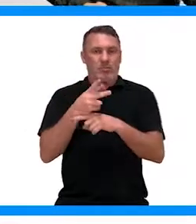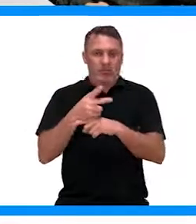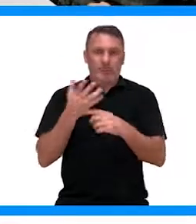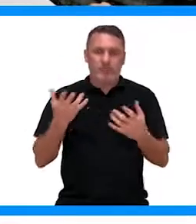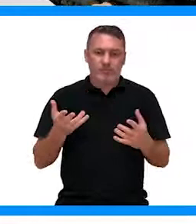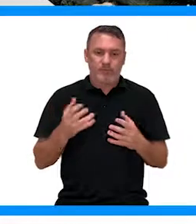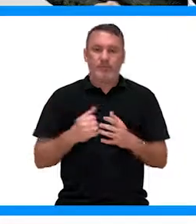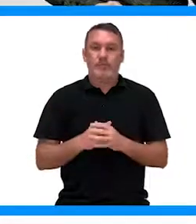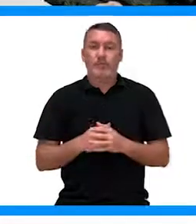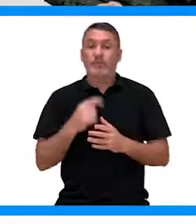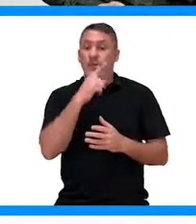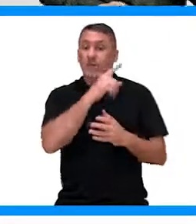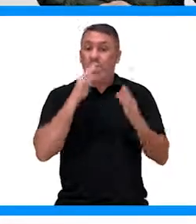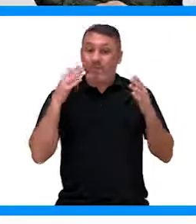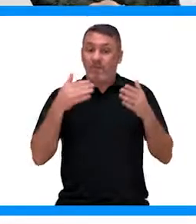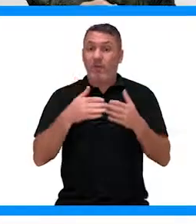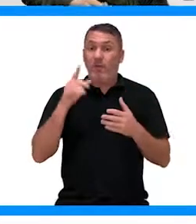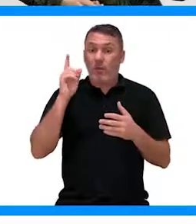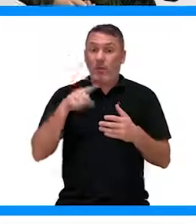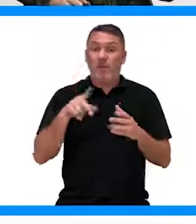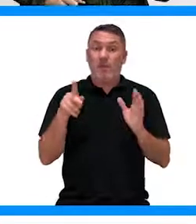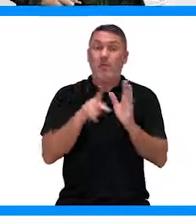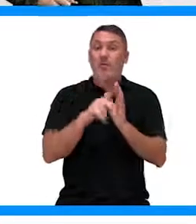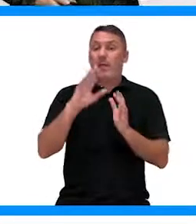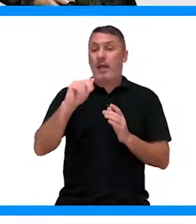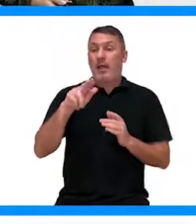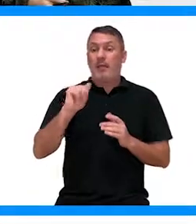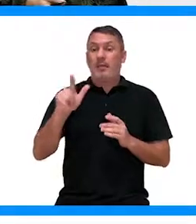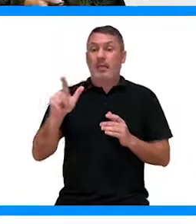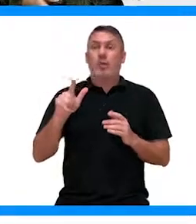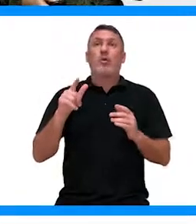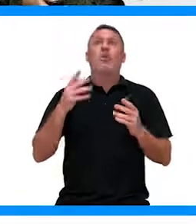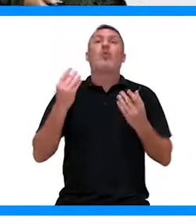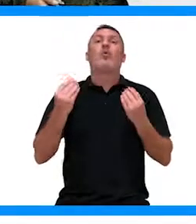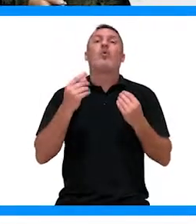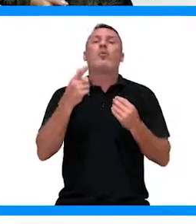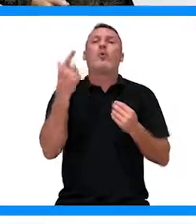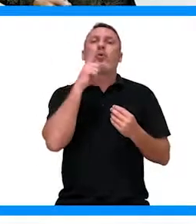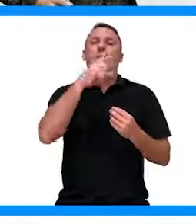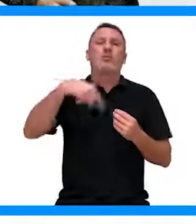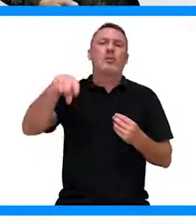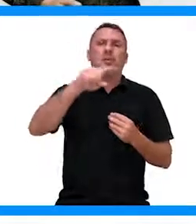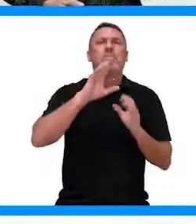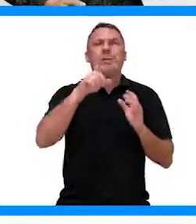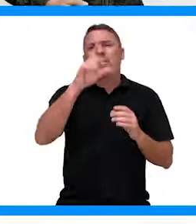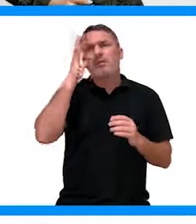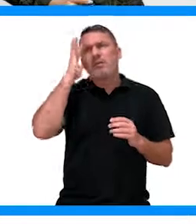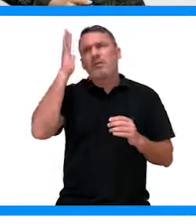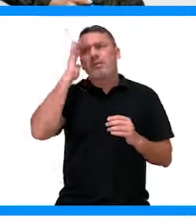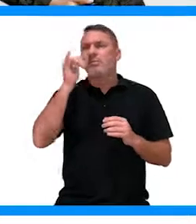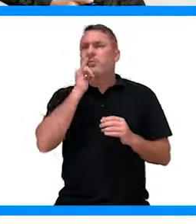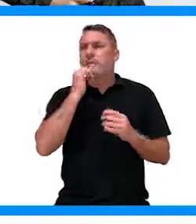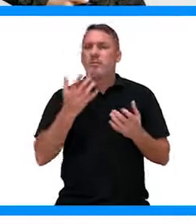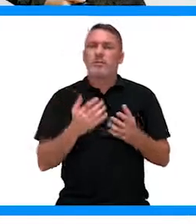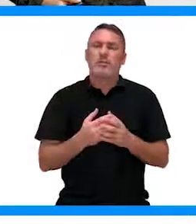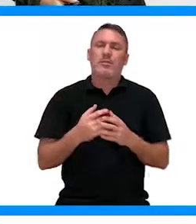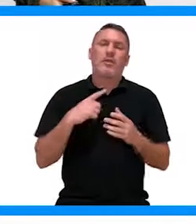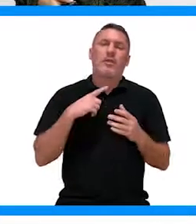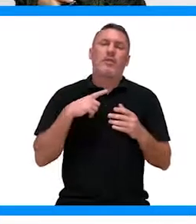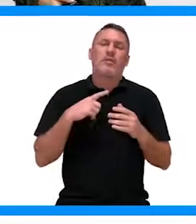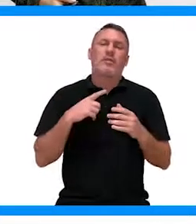Então, no caso da função fática, a ênfase está no canal. Como que essa mensagem chega? Então, vamos pensar, por